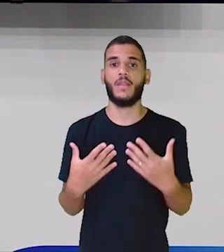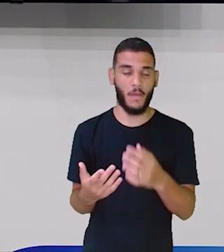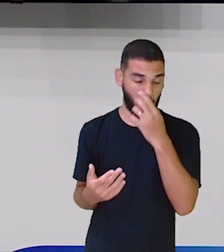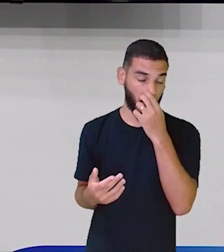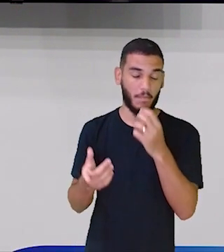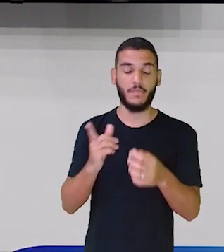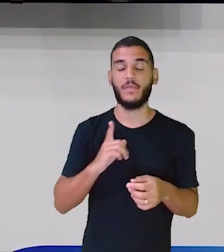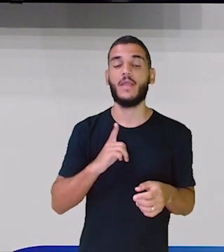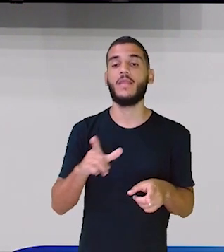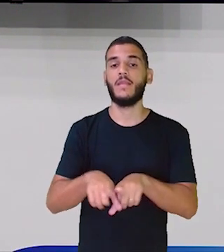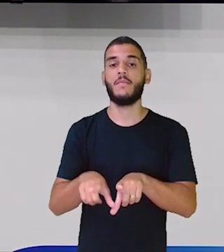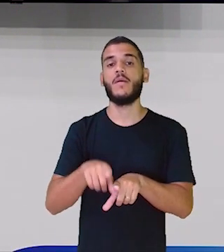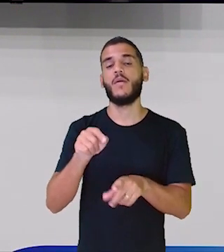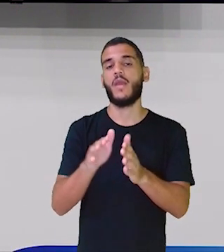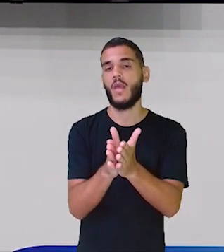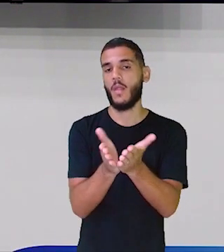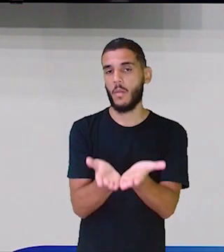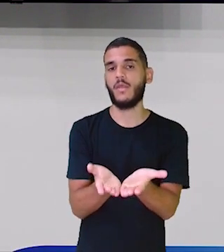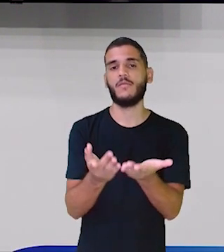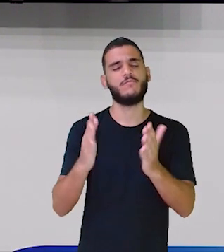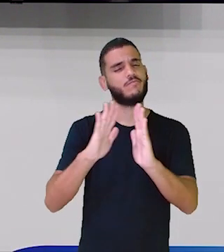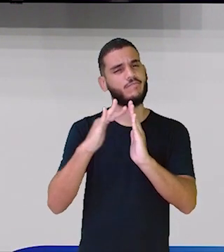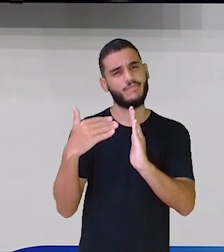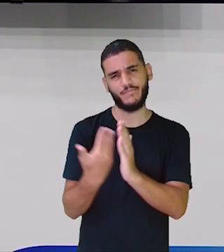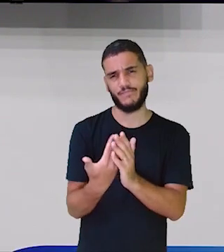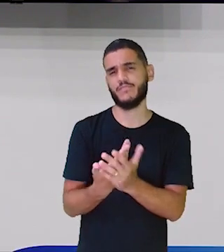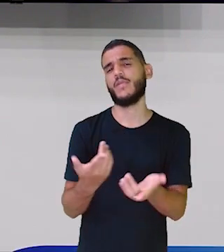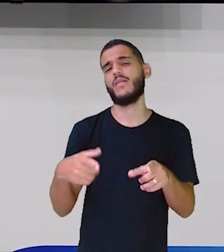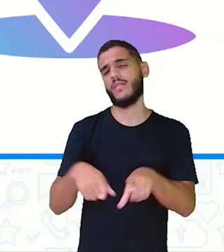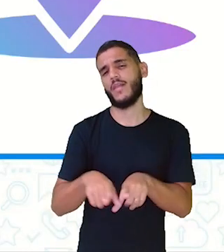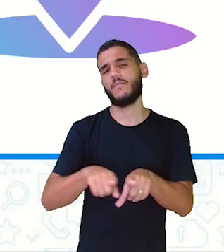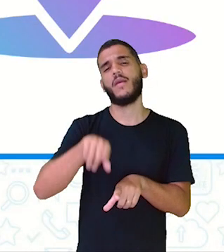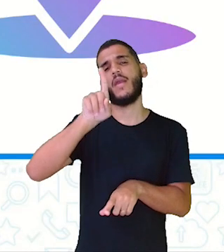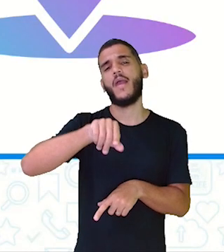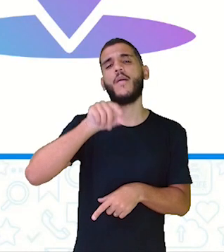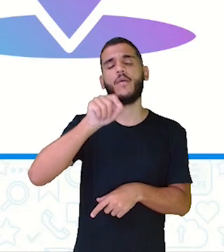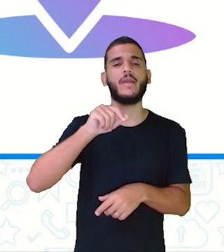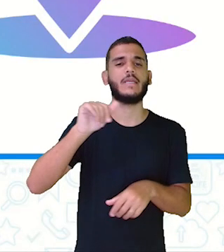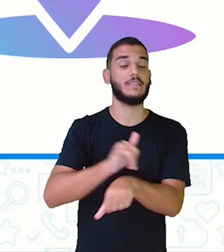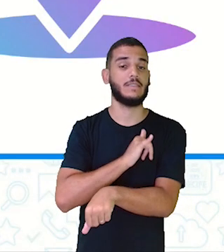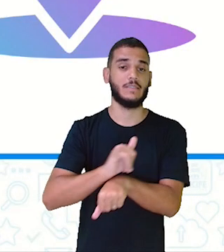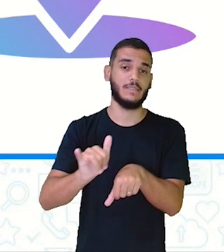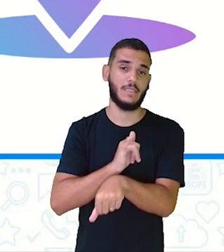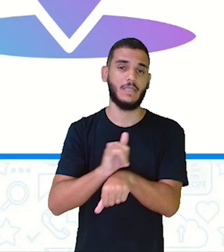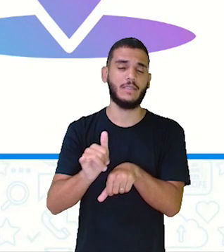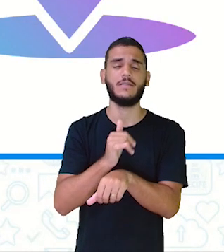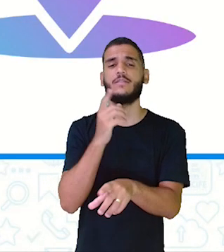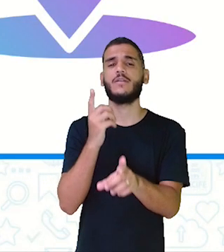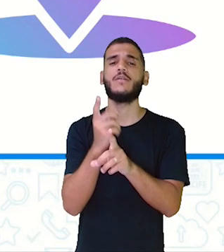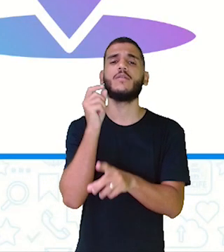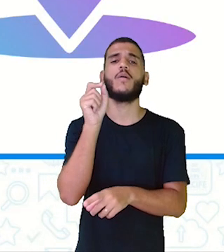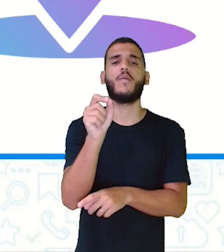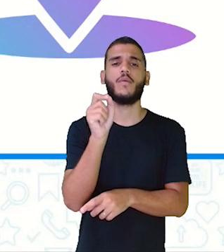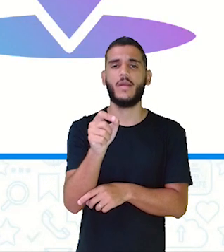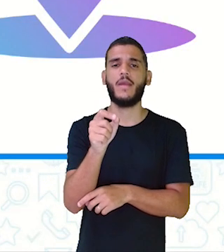livros didáticos, os seus livros didáticos aí da escola também são meios aí de você encontrar